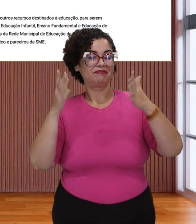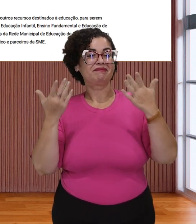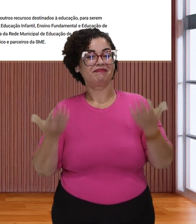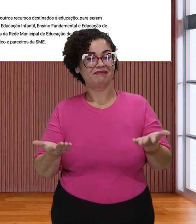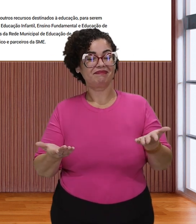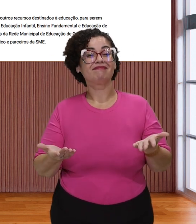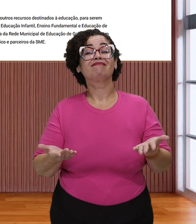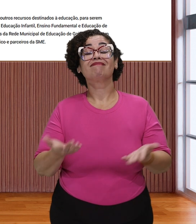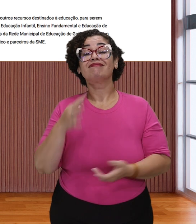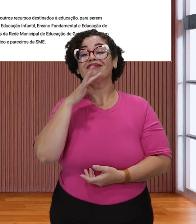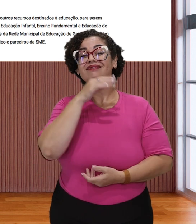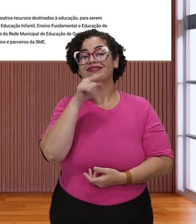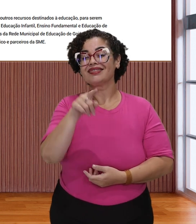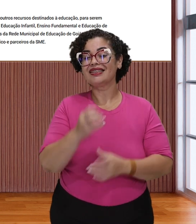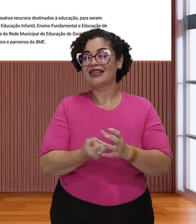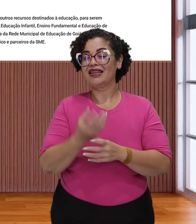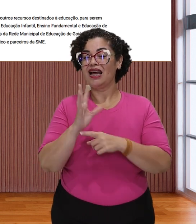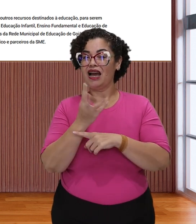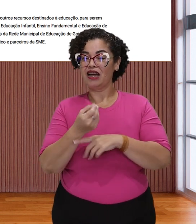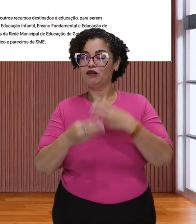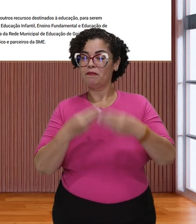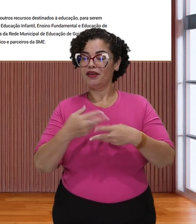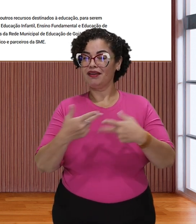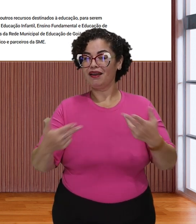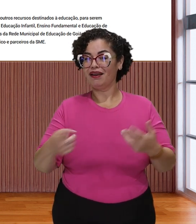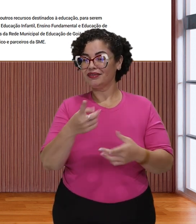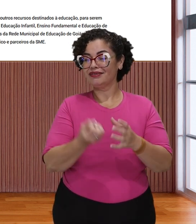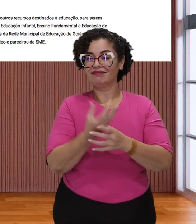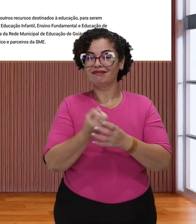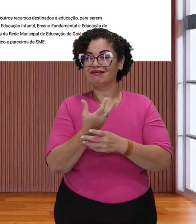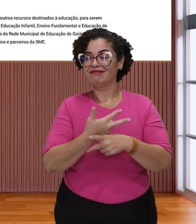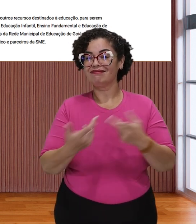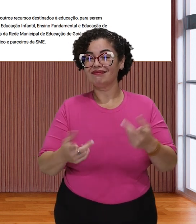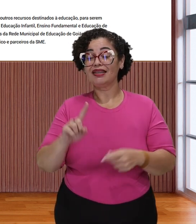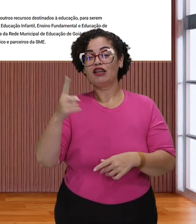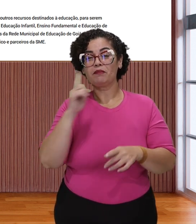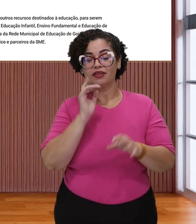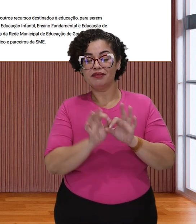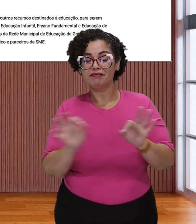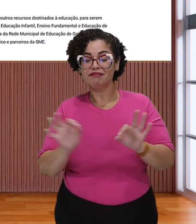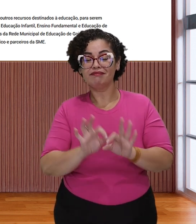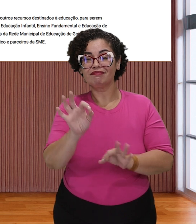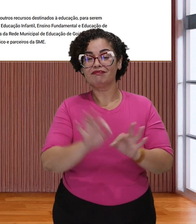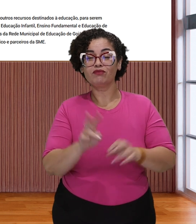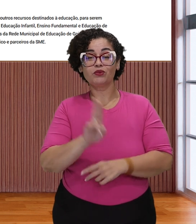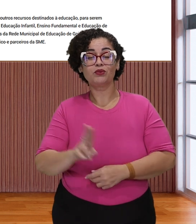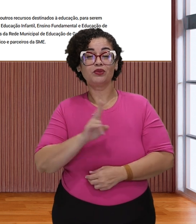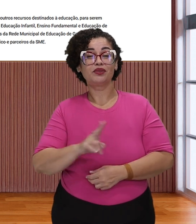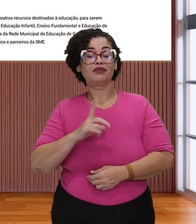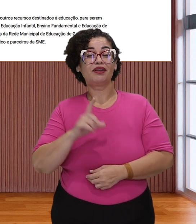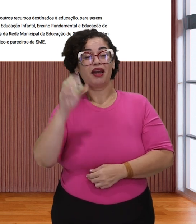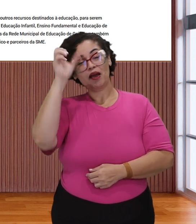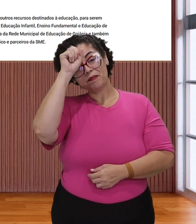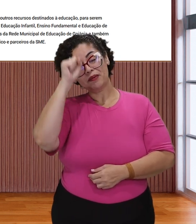pensar. Que tal criar uma arte usando materiais inusitados e depois medir suas formas